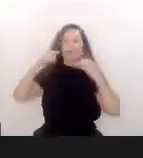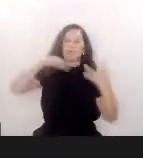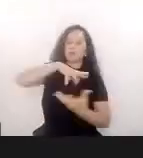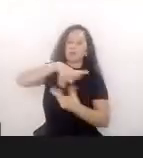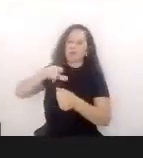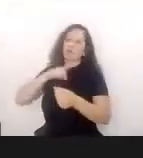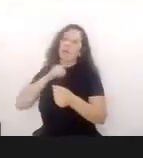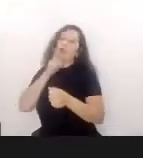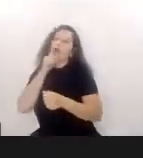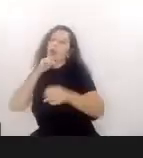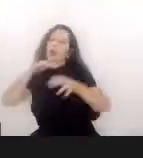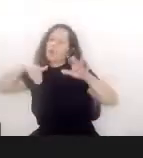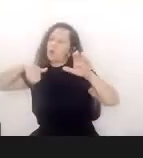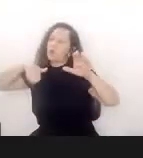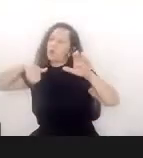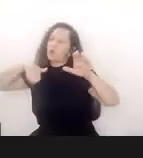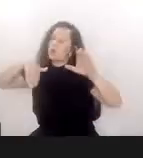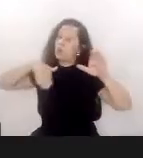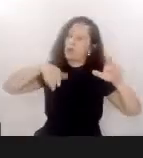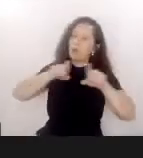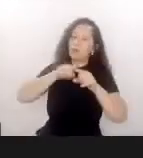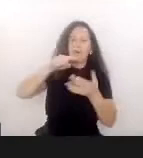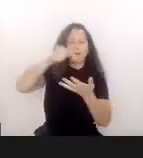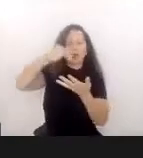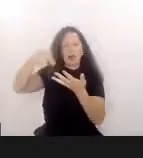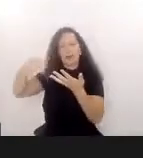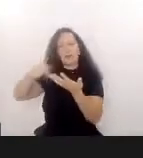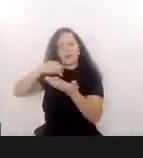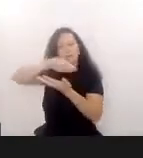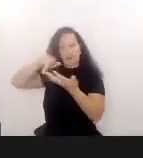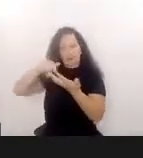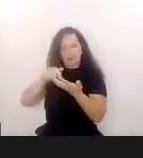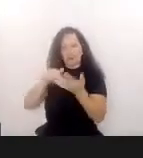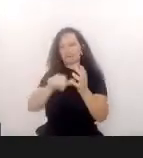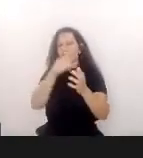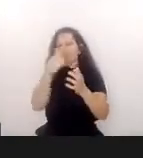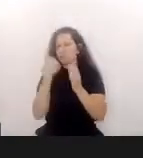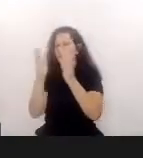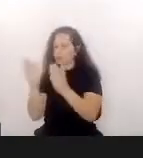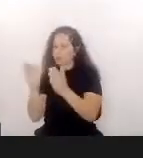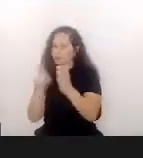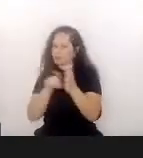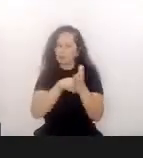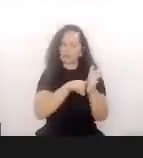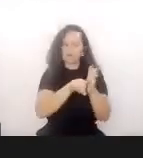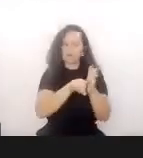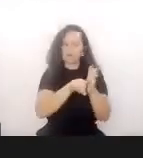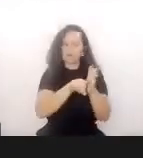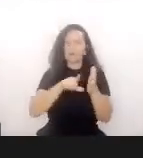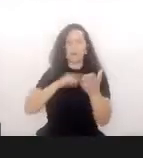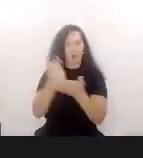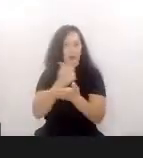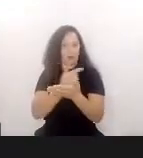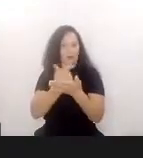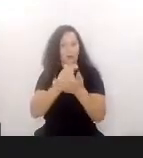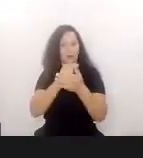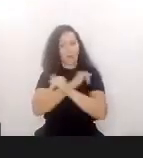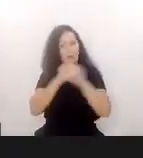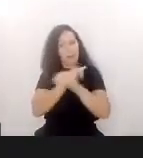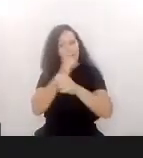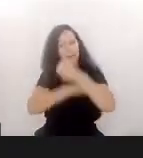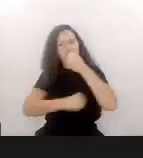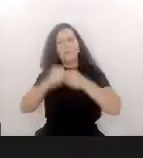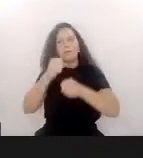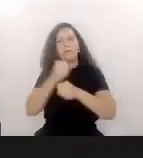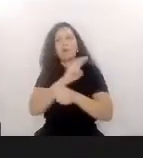etc. Essa primeira parte da pesquisa gerou um livro que a gente publicou no ano passado chamado The World as an